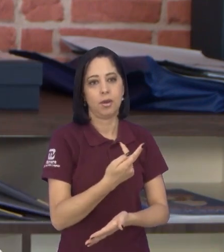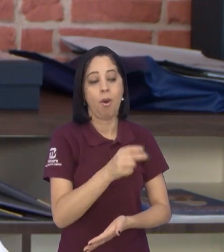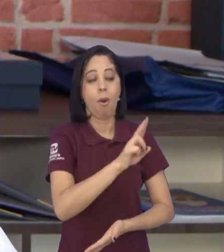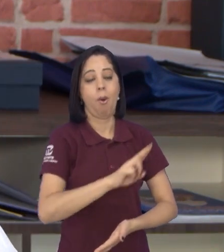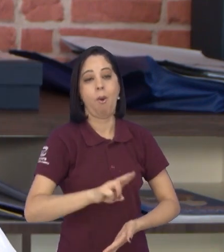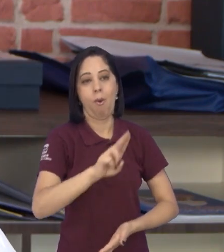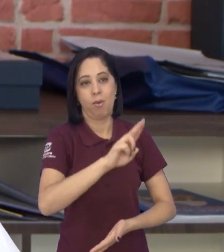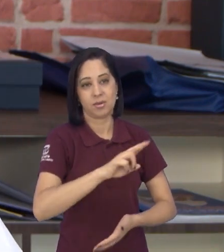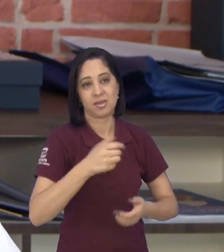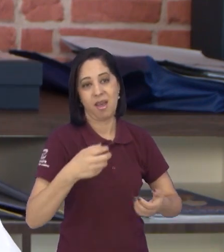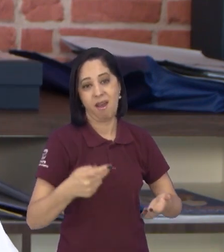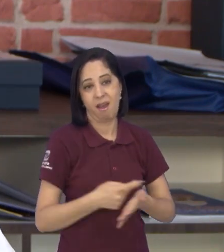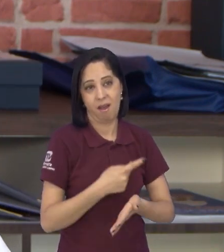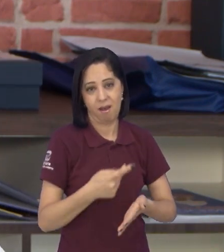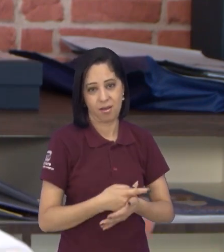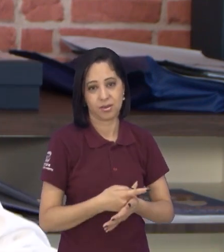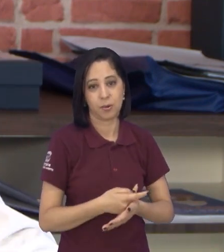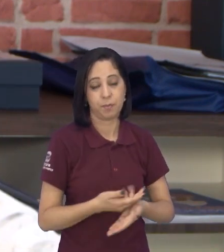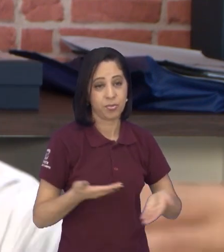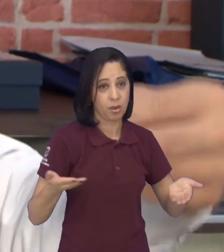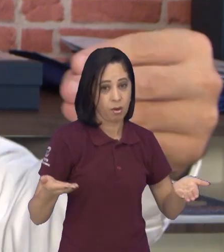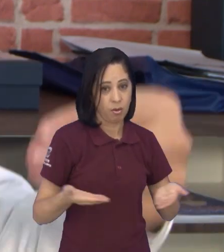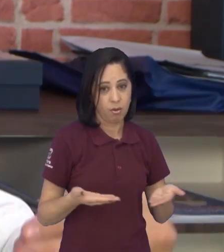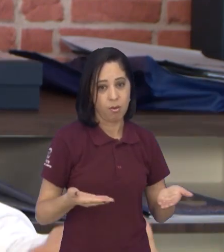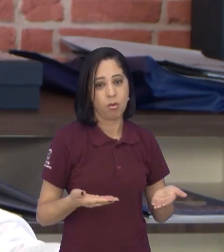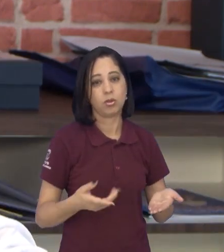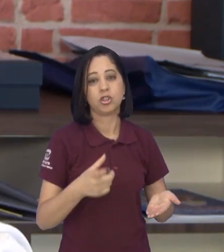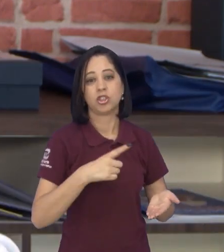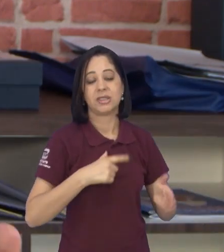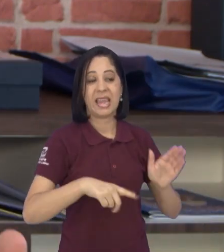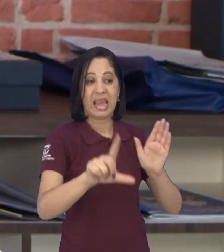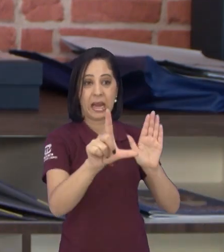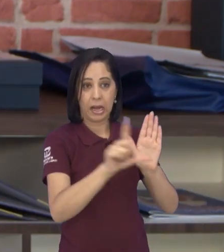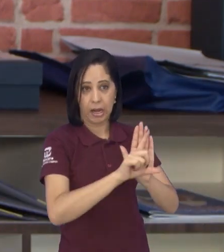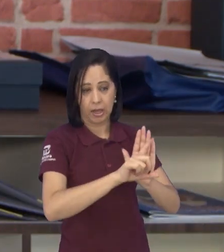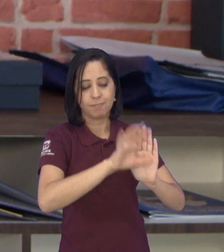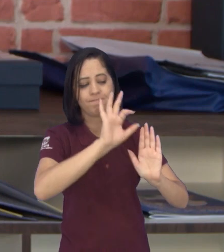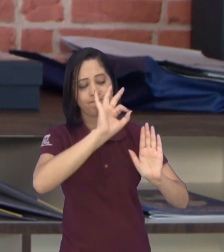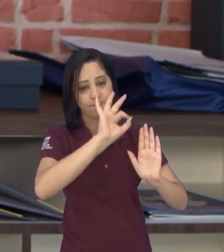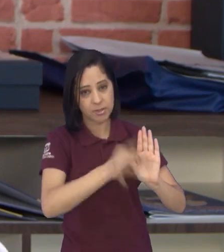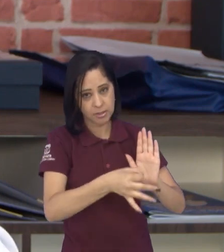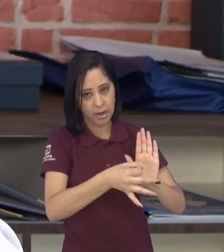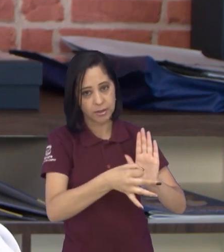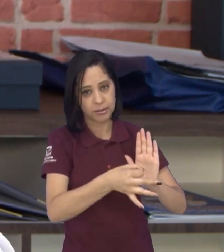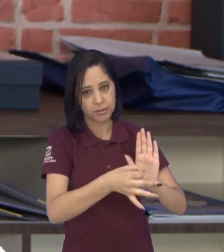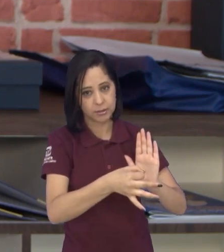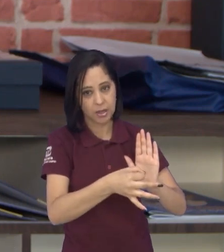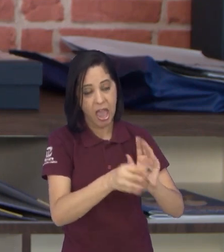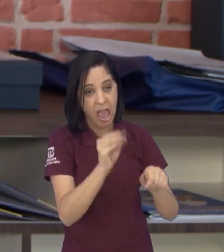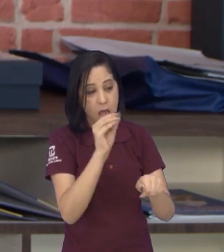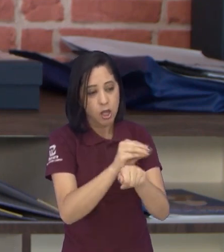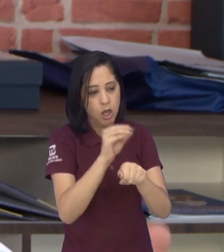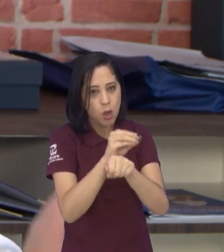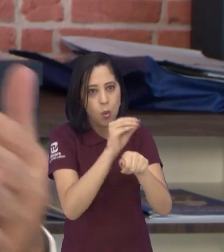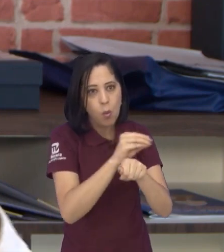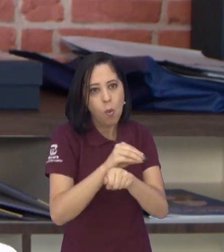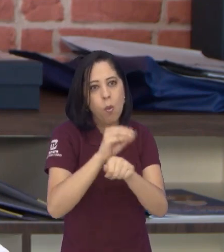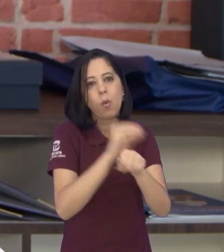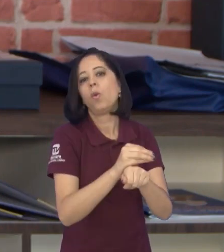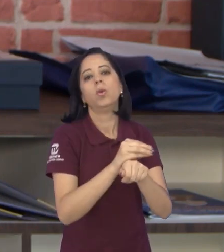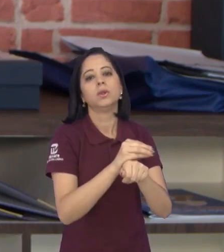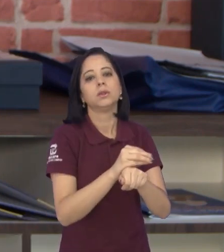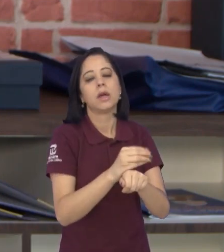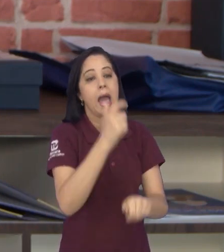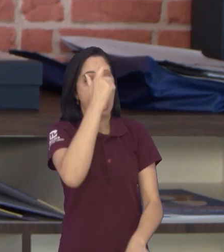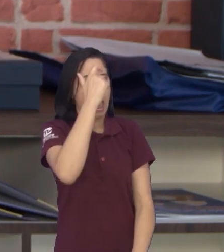aquilo. Hoje, existe uma legislação específica cuidando dessa estruturação. Então,